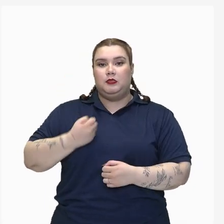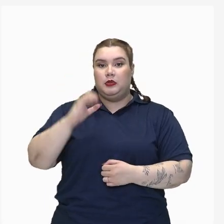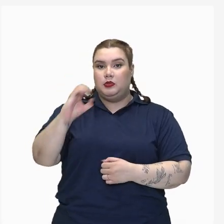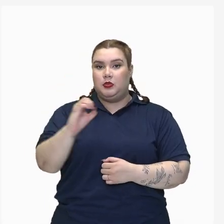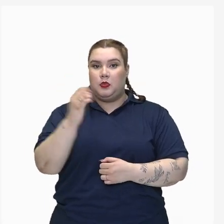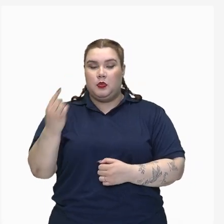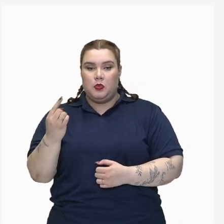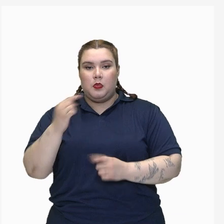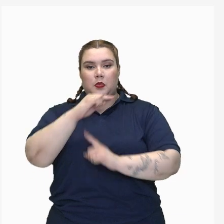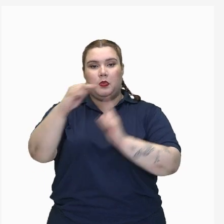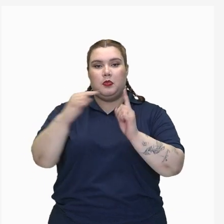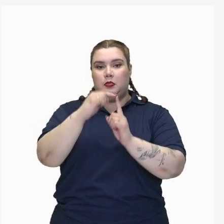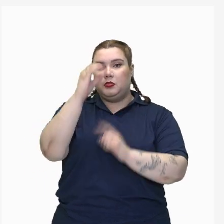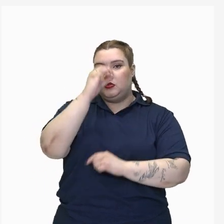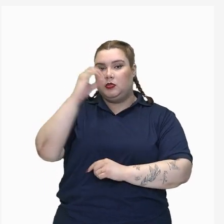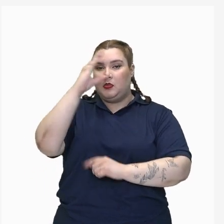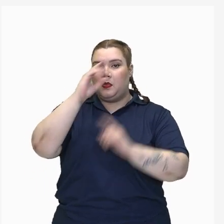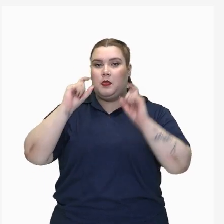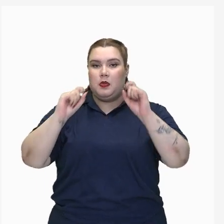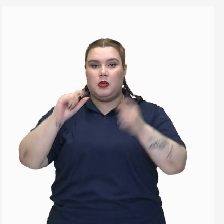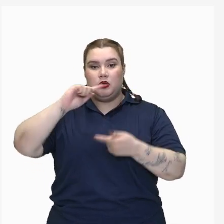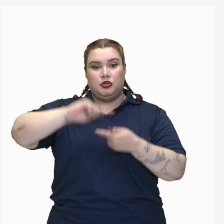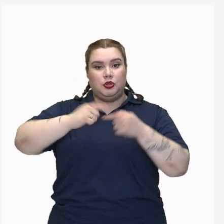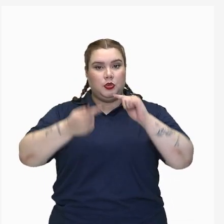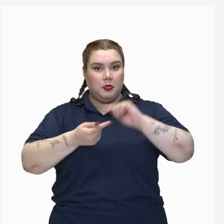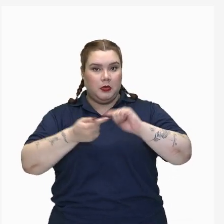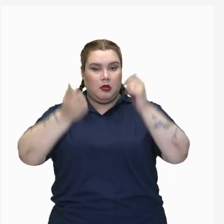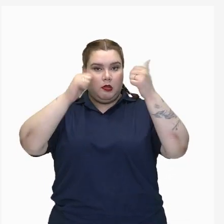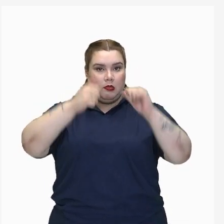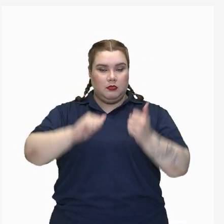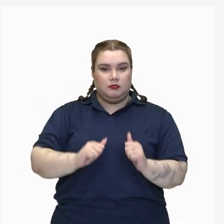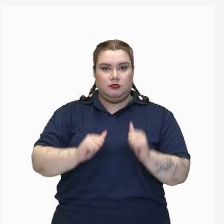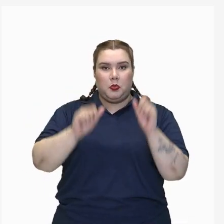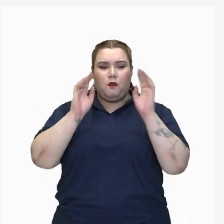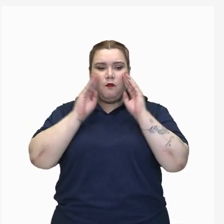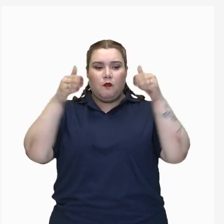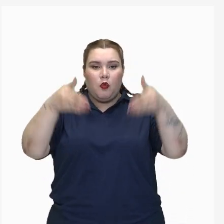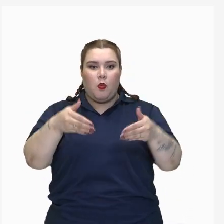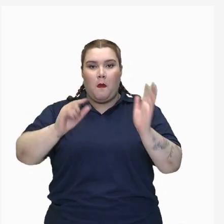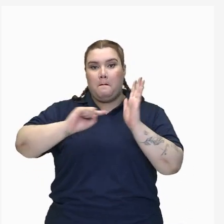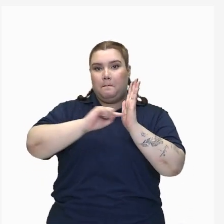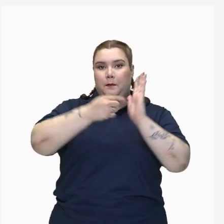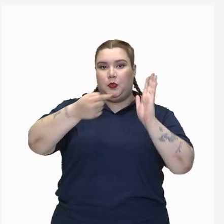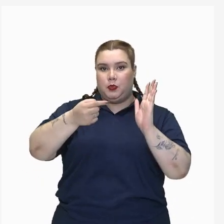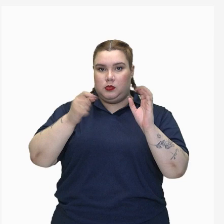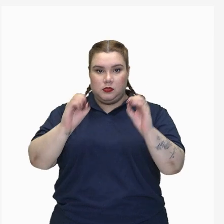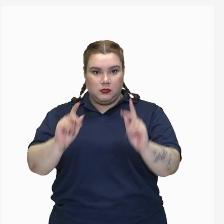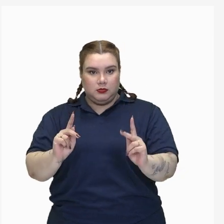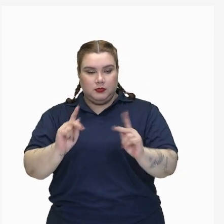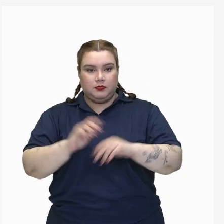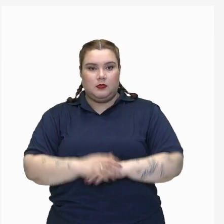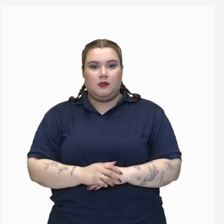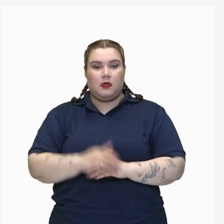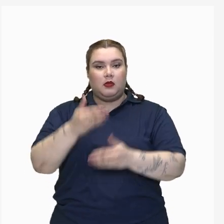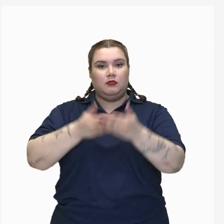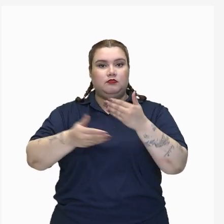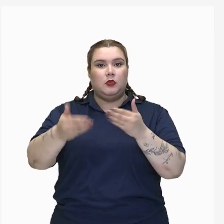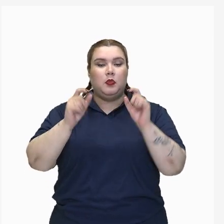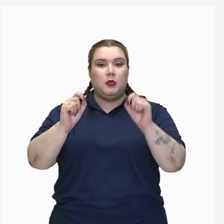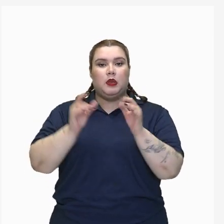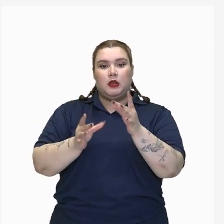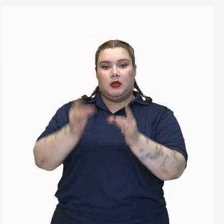objeto de conhecimento geometria analítica. Vamos falar aí sobre ponto, tá bom? Acompanhe comigo também